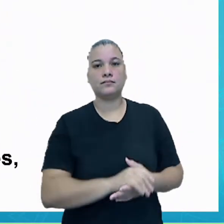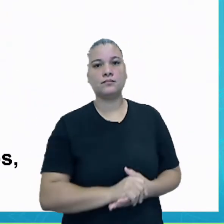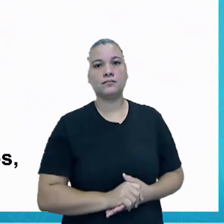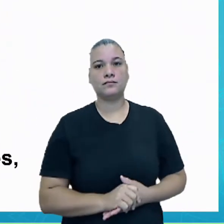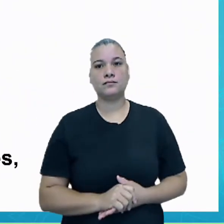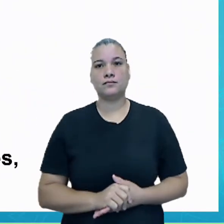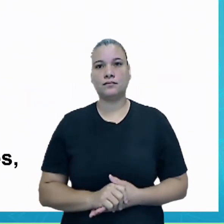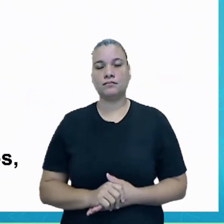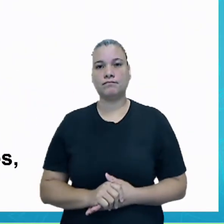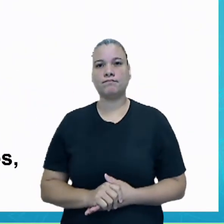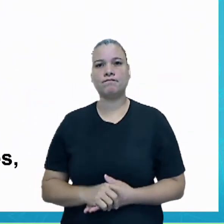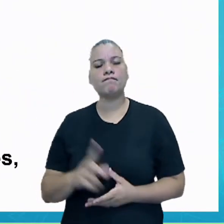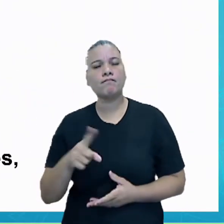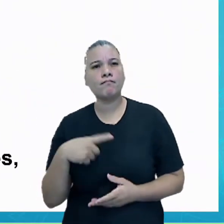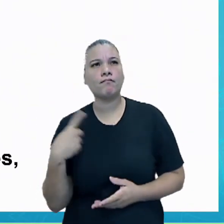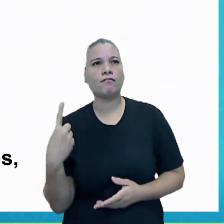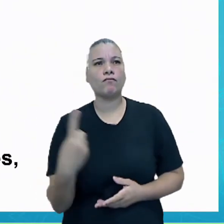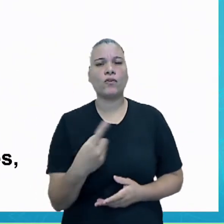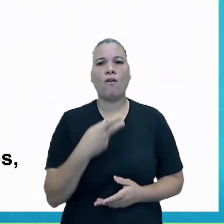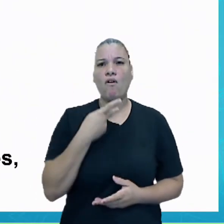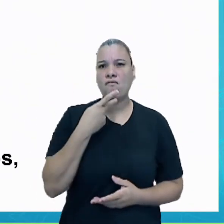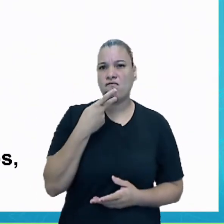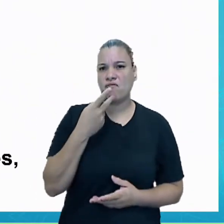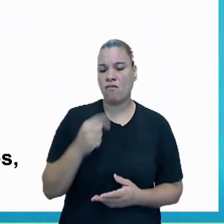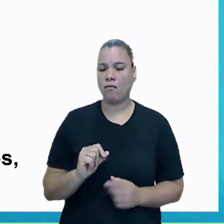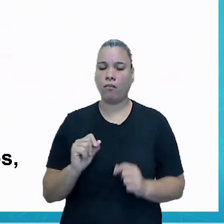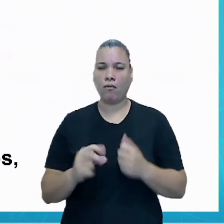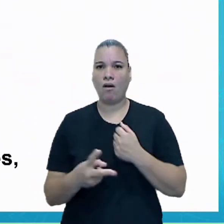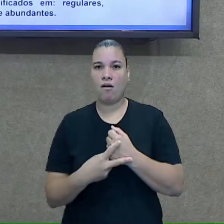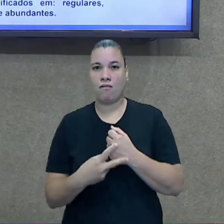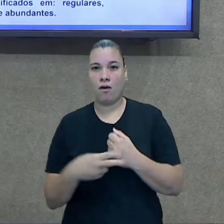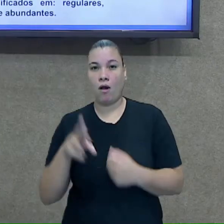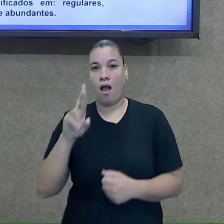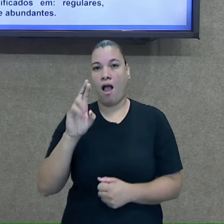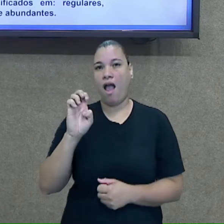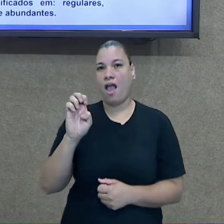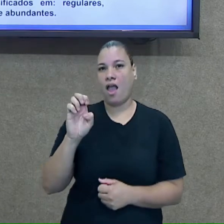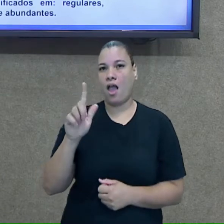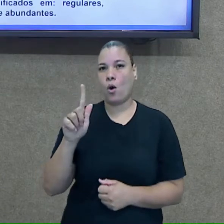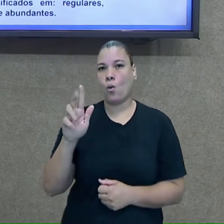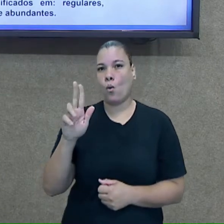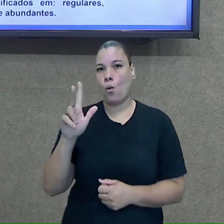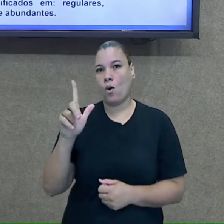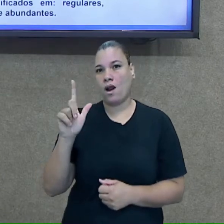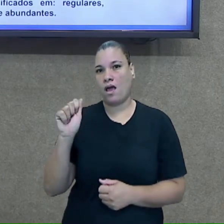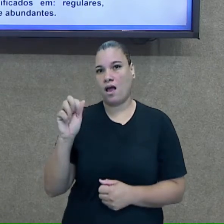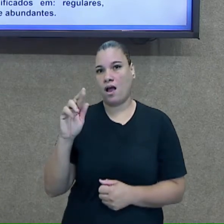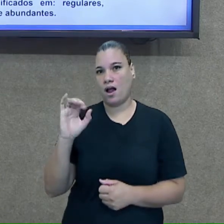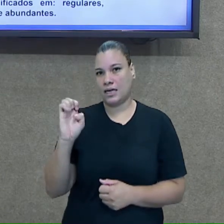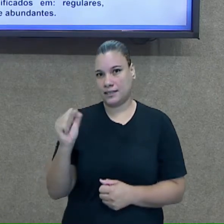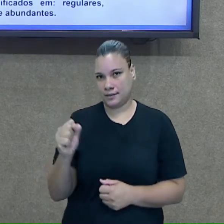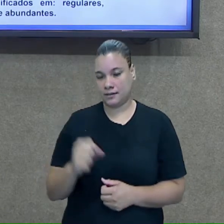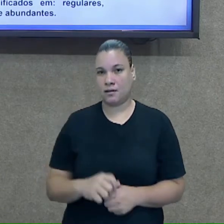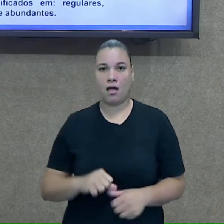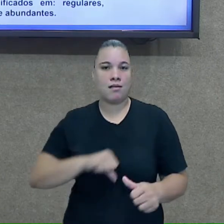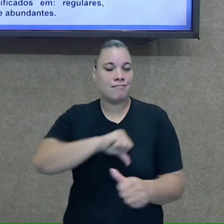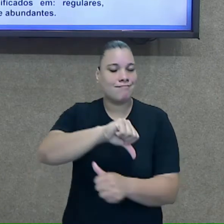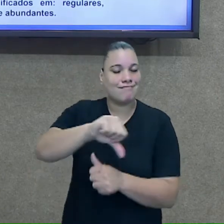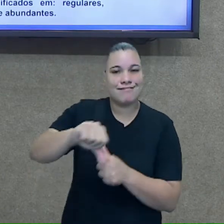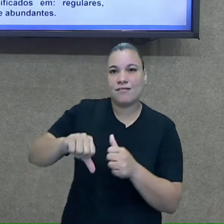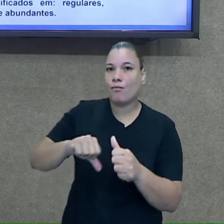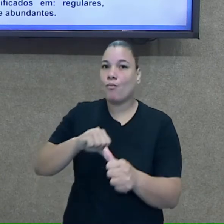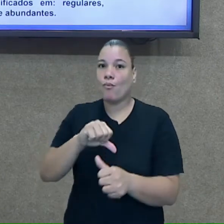abundantes. Quando a gente está falando em regulares, são aqueles verbos que se permanecem com o mesmo radical, não apresentam